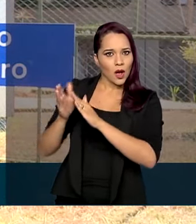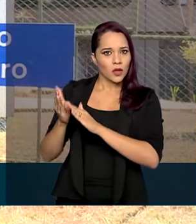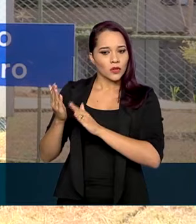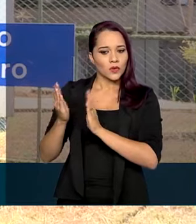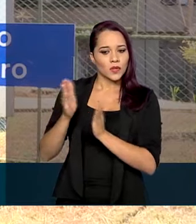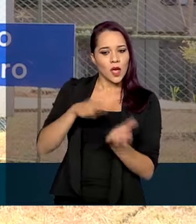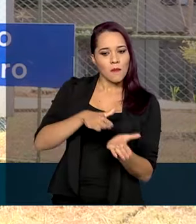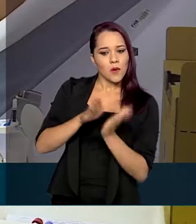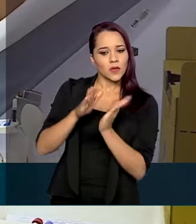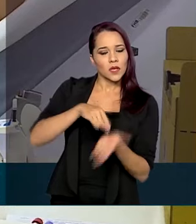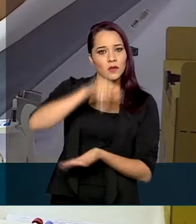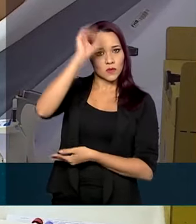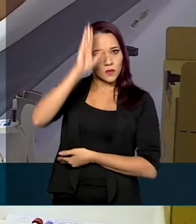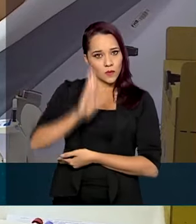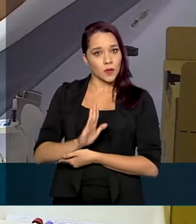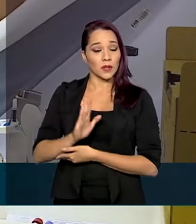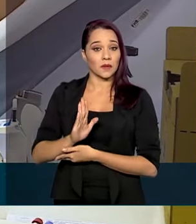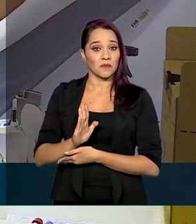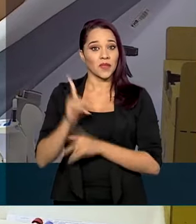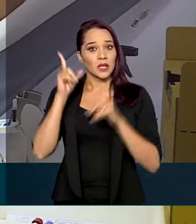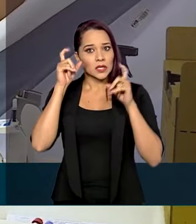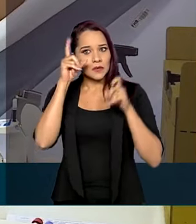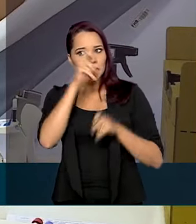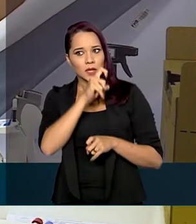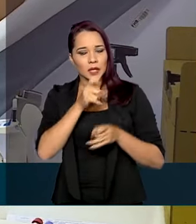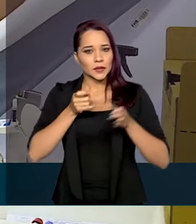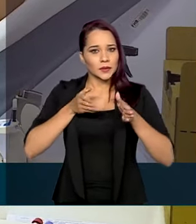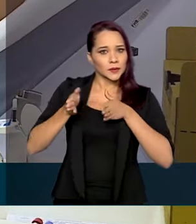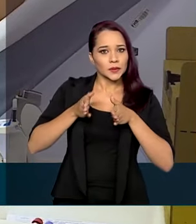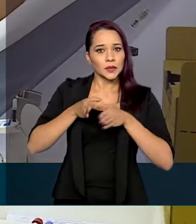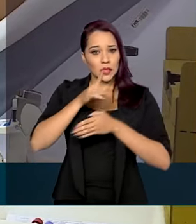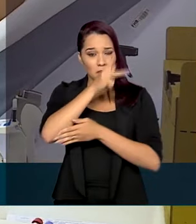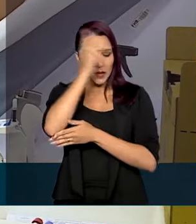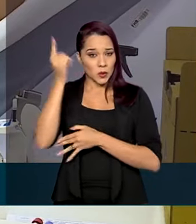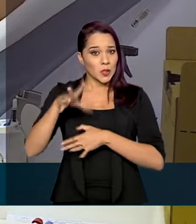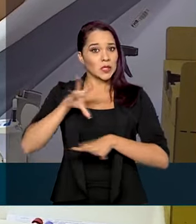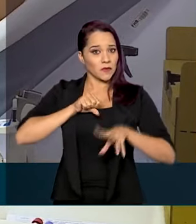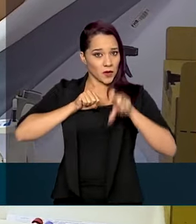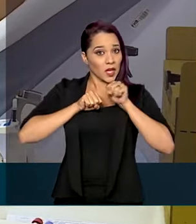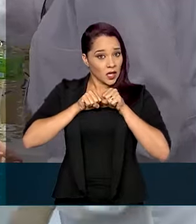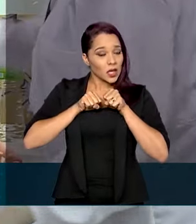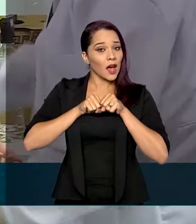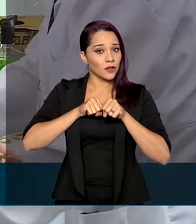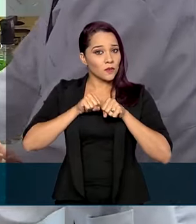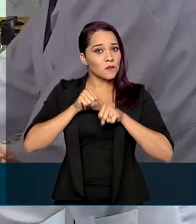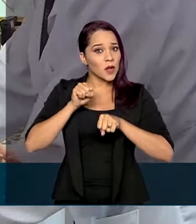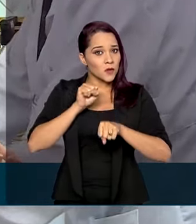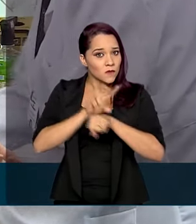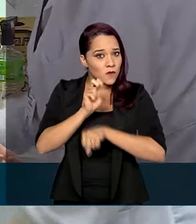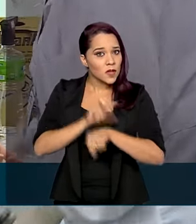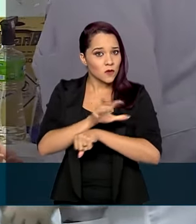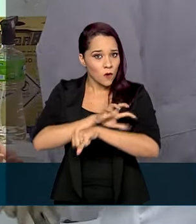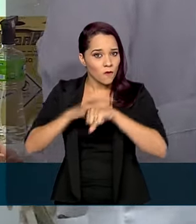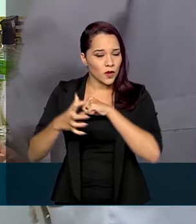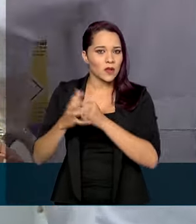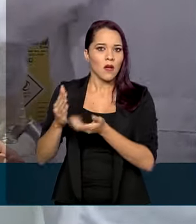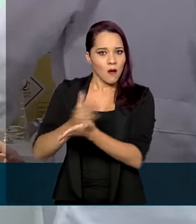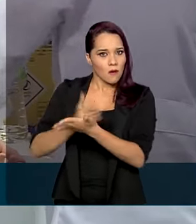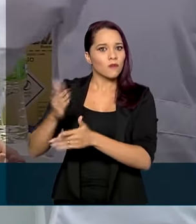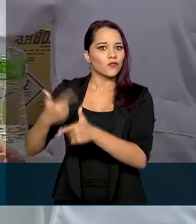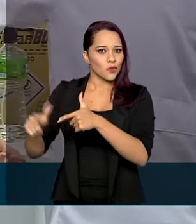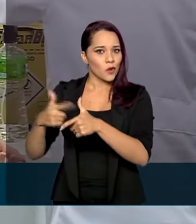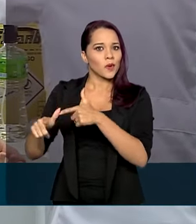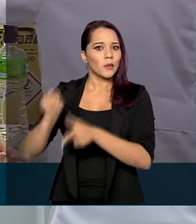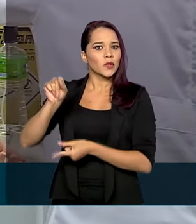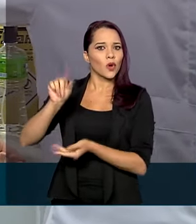hemocentros do país. Dificuldades de locomoção e pessoas infectadas pelo vírus são apenas alguns dos problemas que